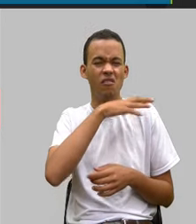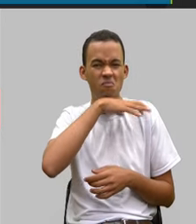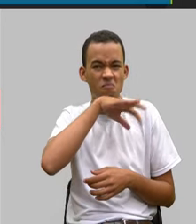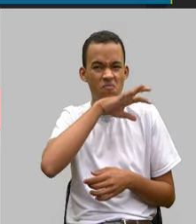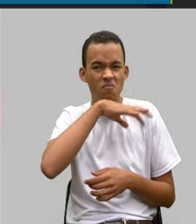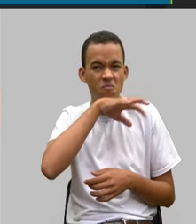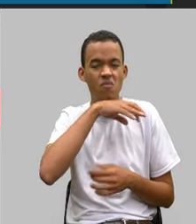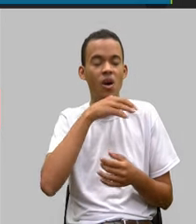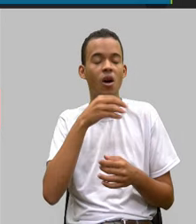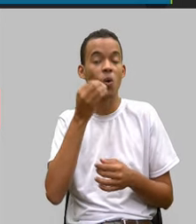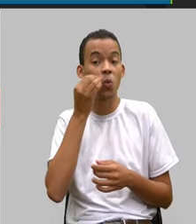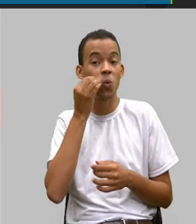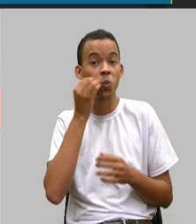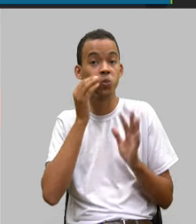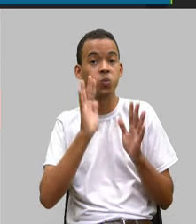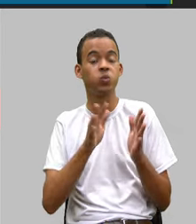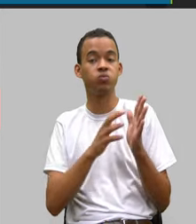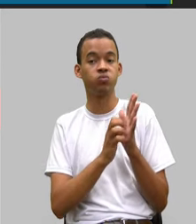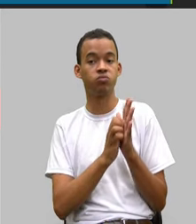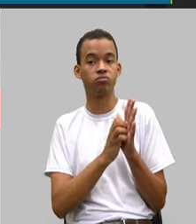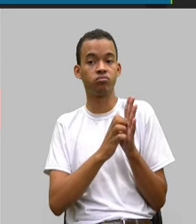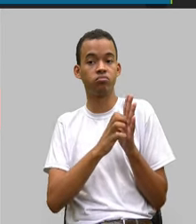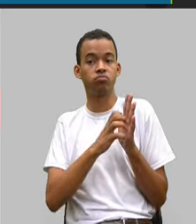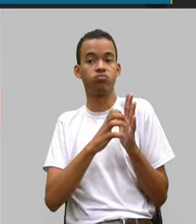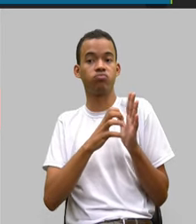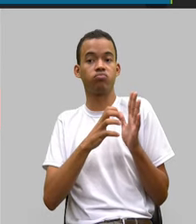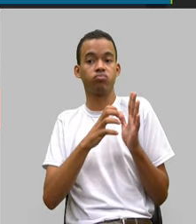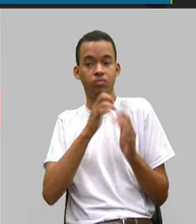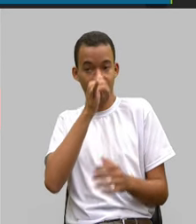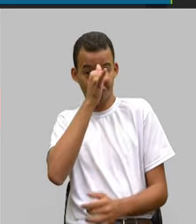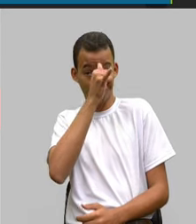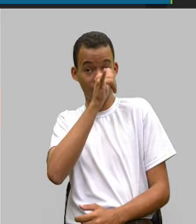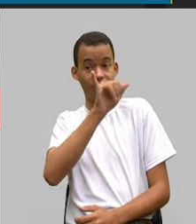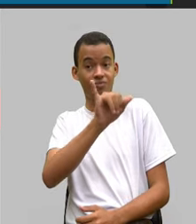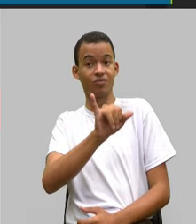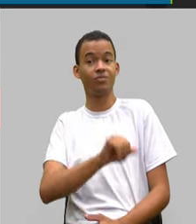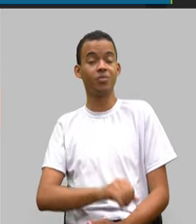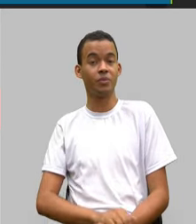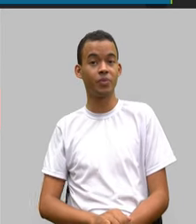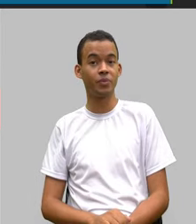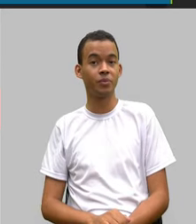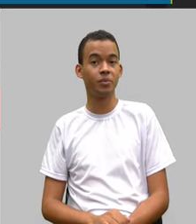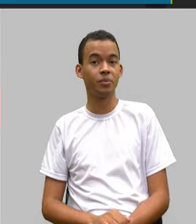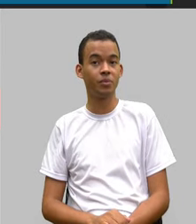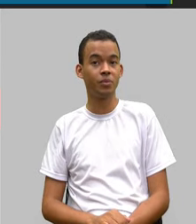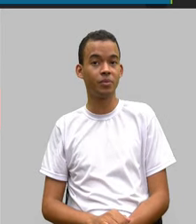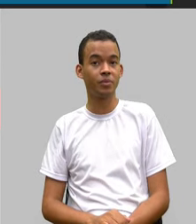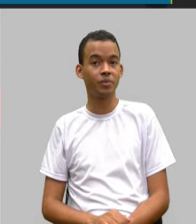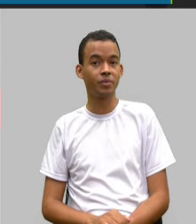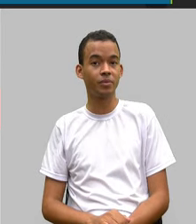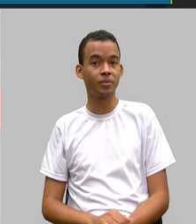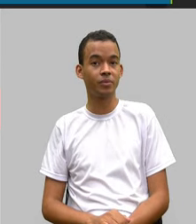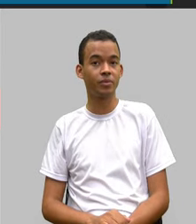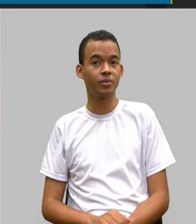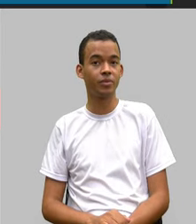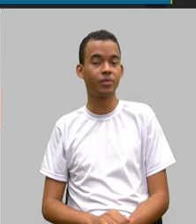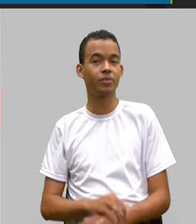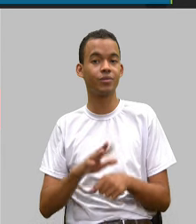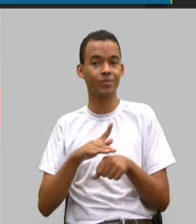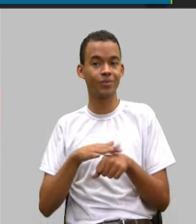depois eh opa Na doenças autoimunes artrite rumat